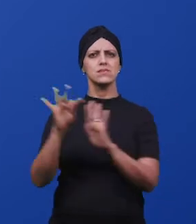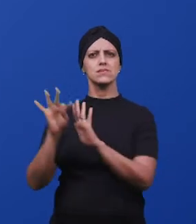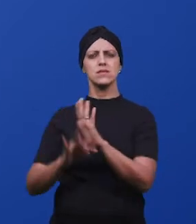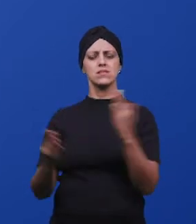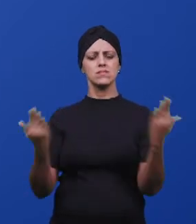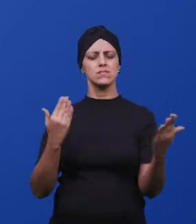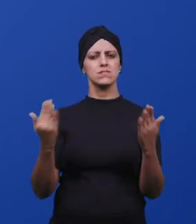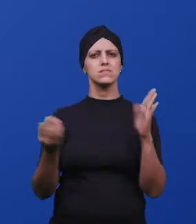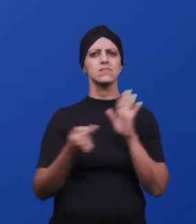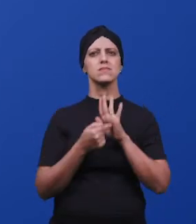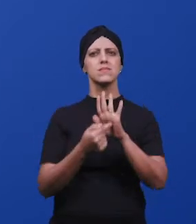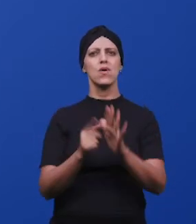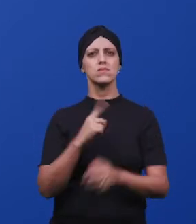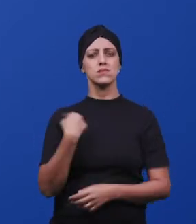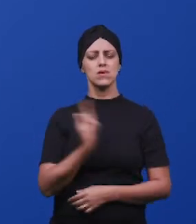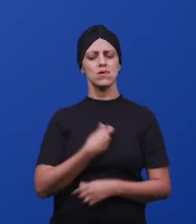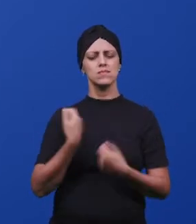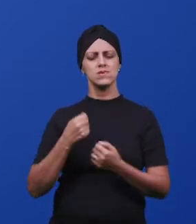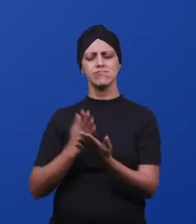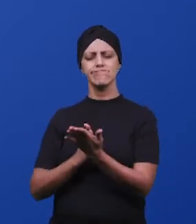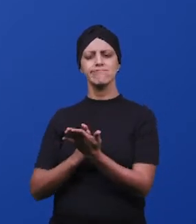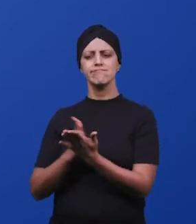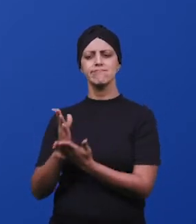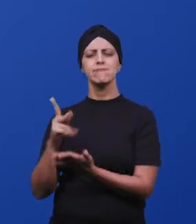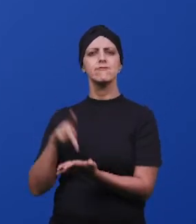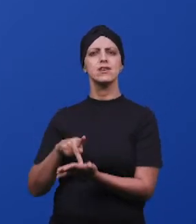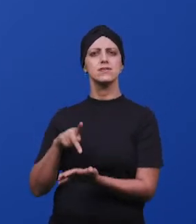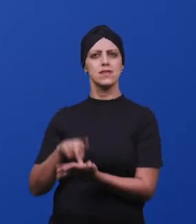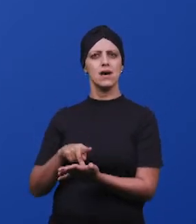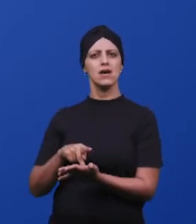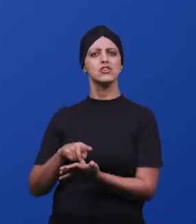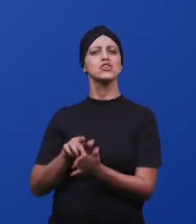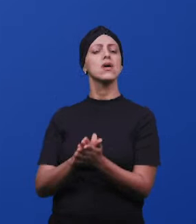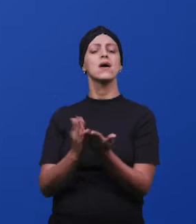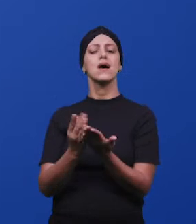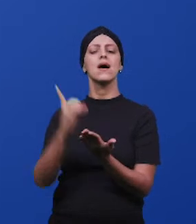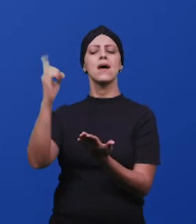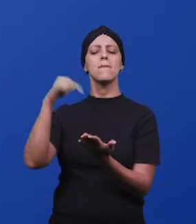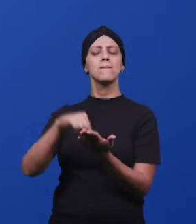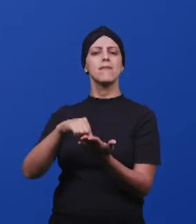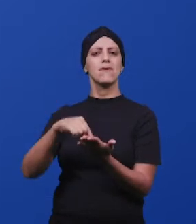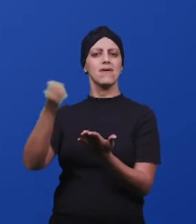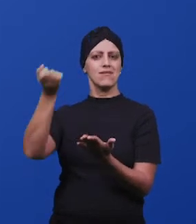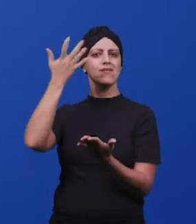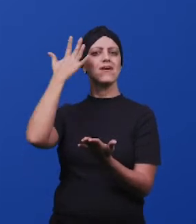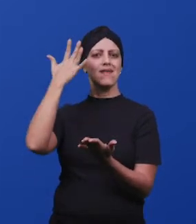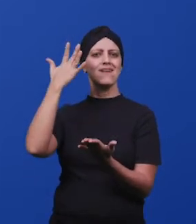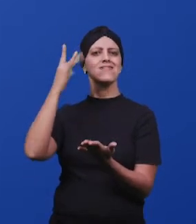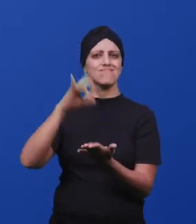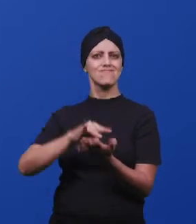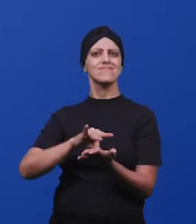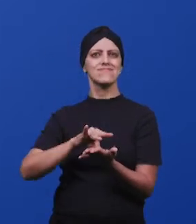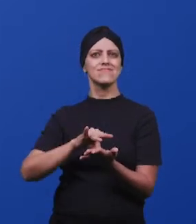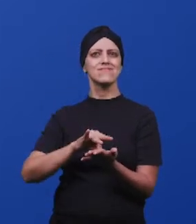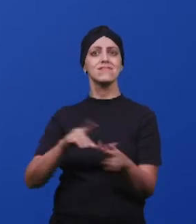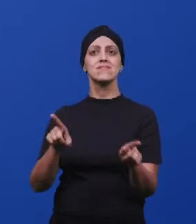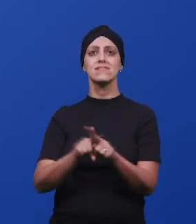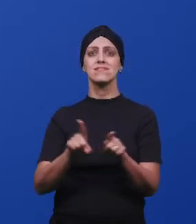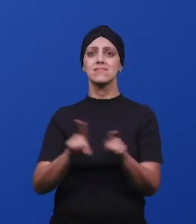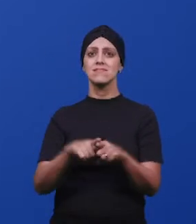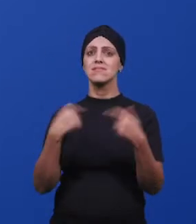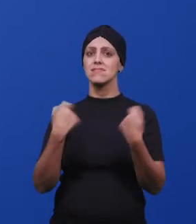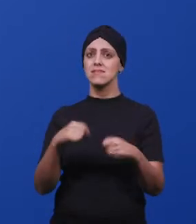la comparación entre los textos nos muestra que debemos caminar en la verdad, que es la palabra revelada de